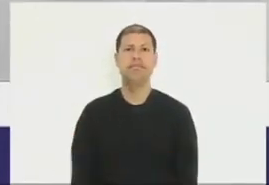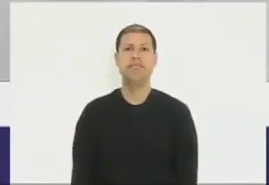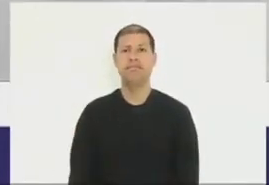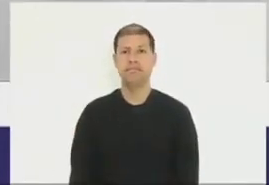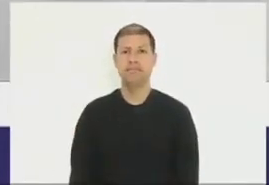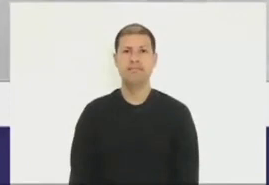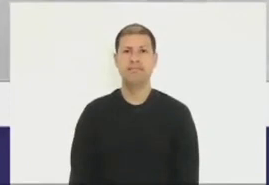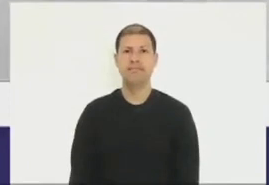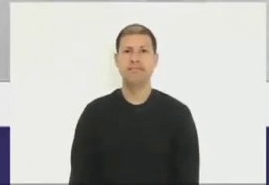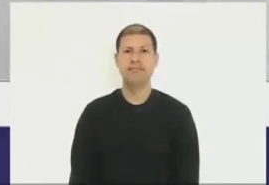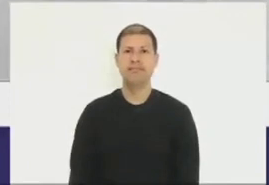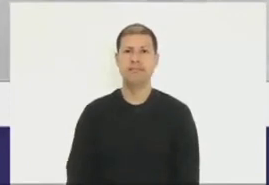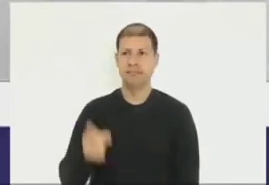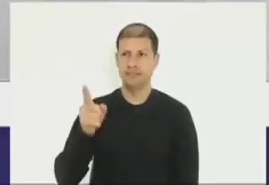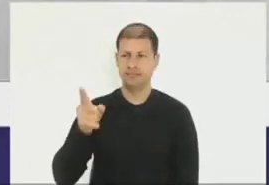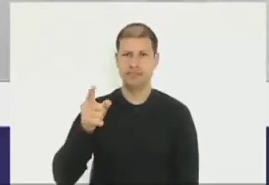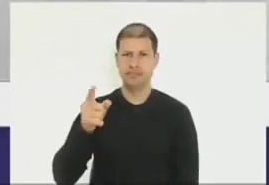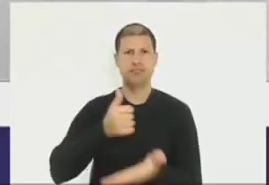a base da Polícia Militar